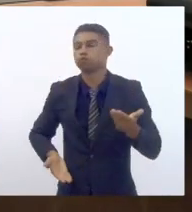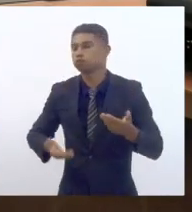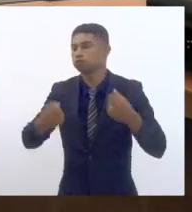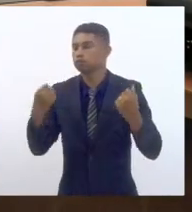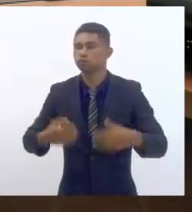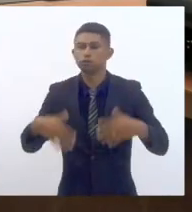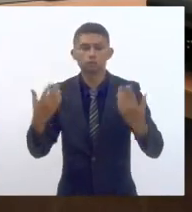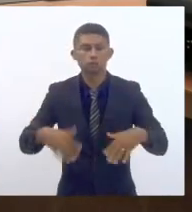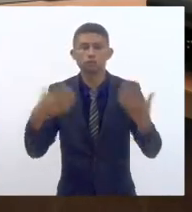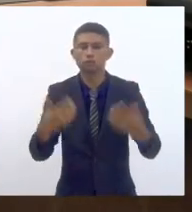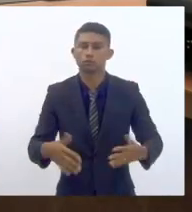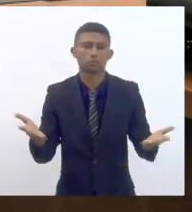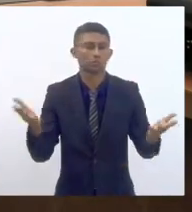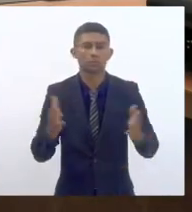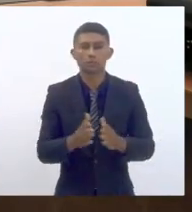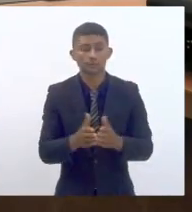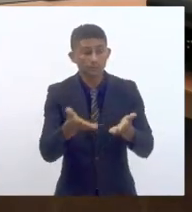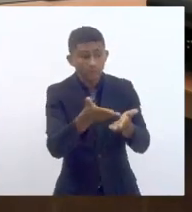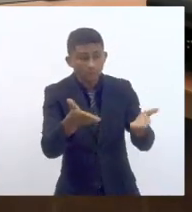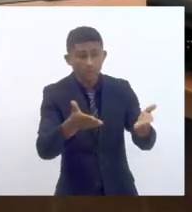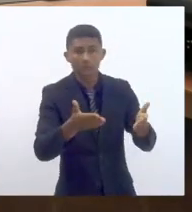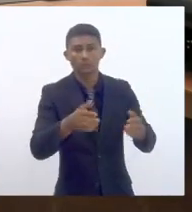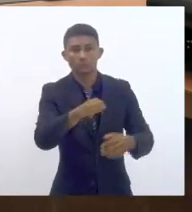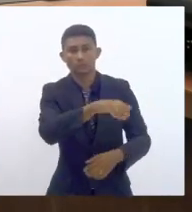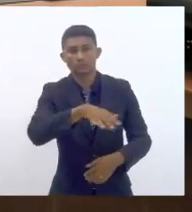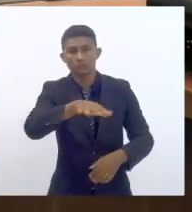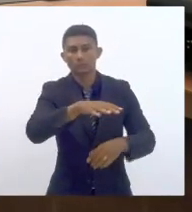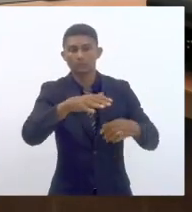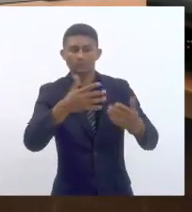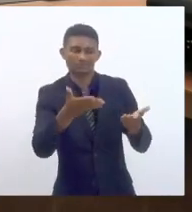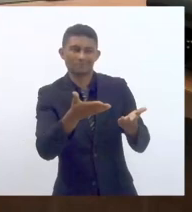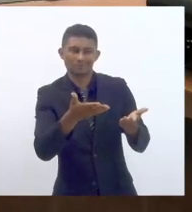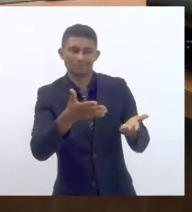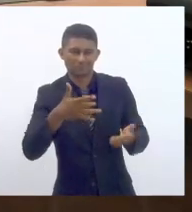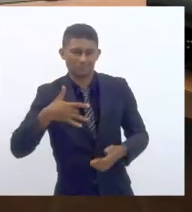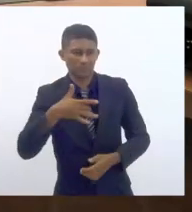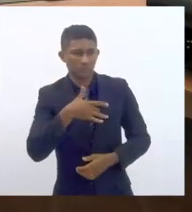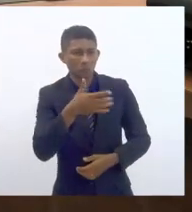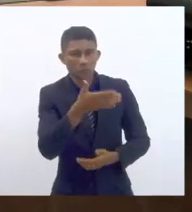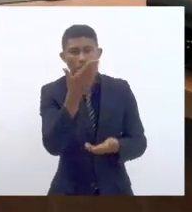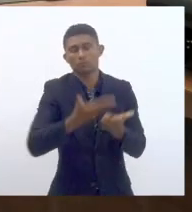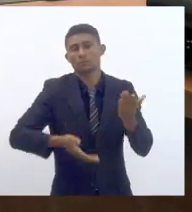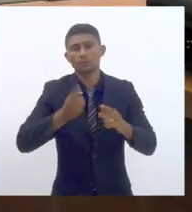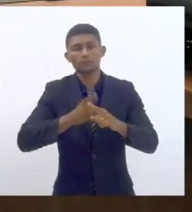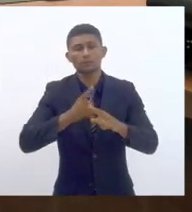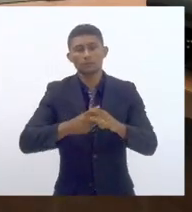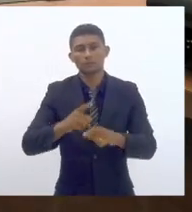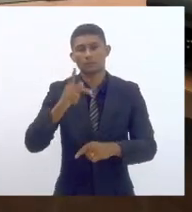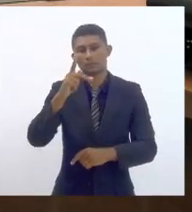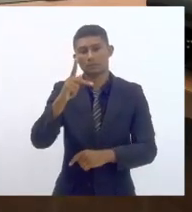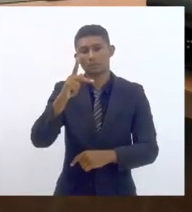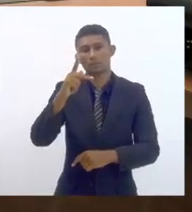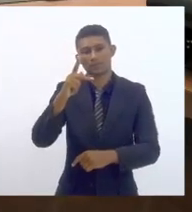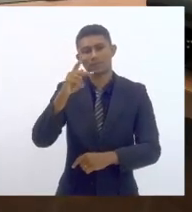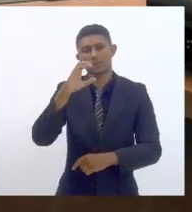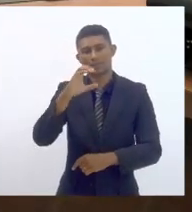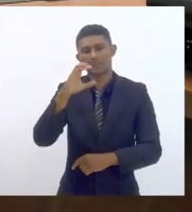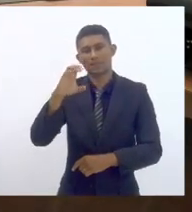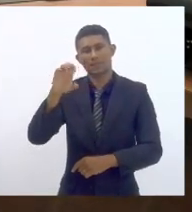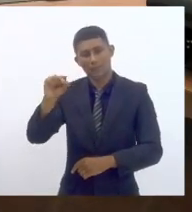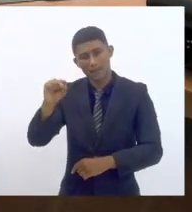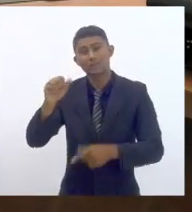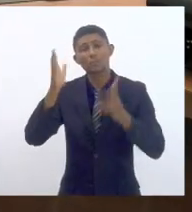deputado Bacelar, para os trabalhadores da saúde, porque esse PCCS já foi aprovado aqui